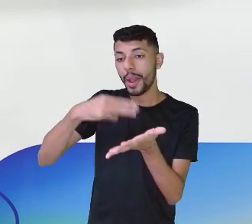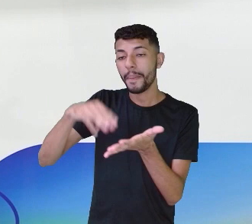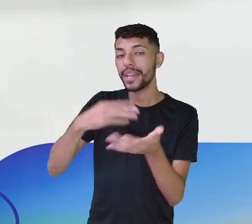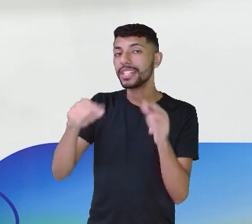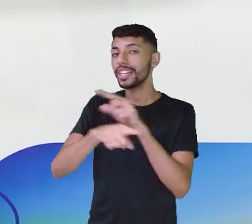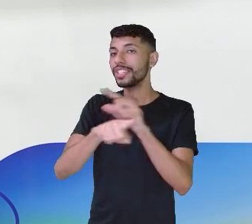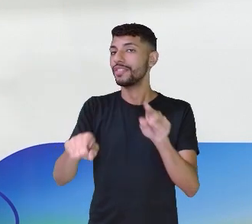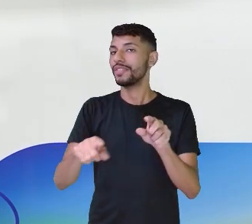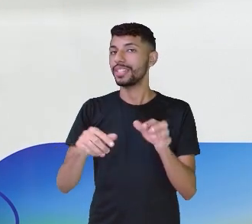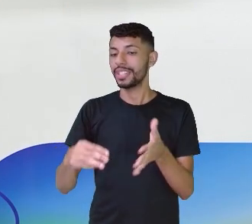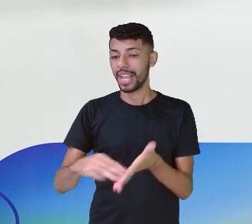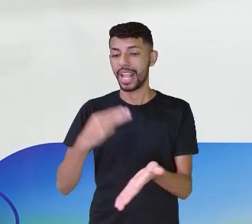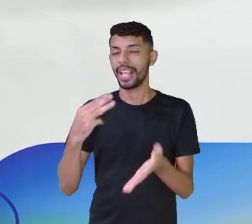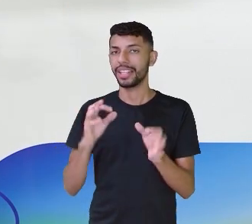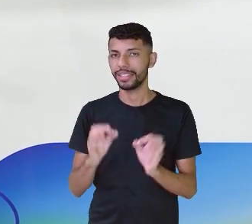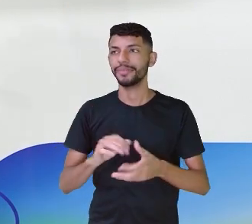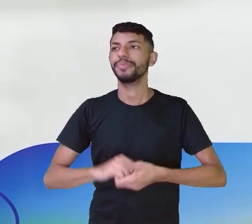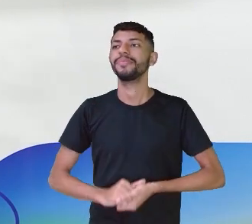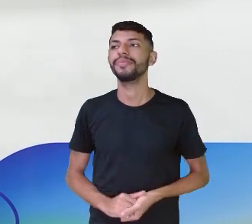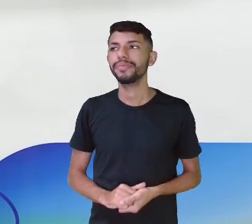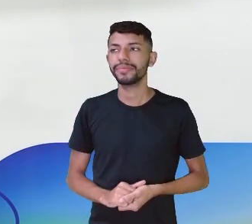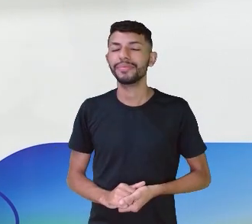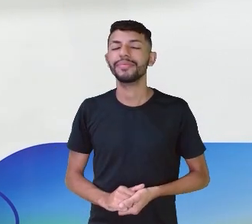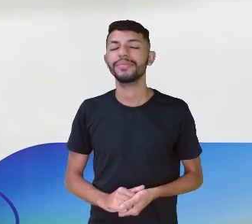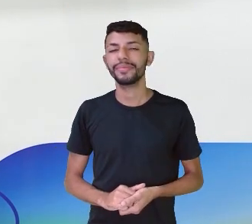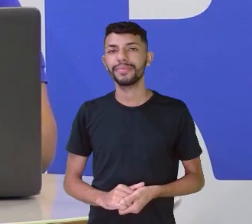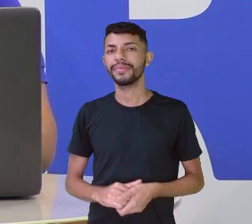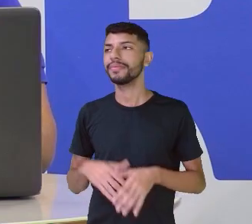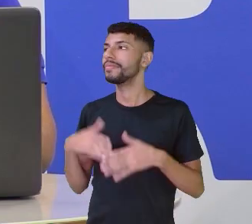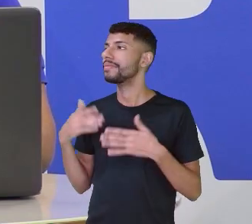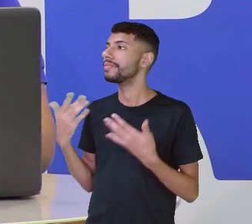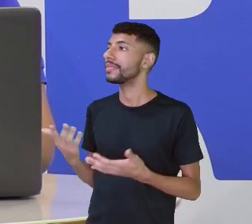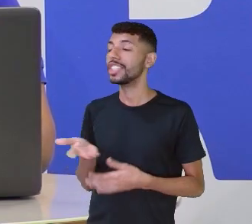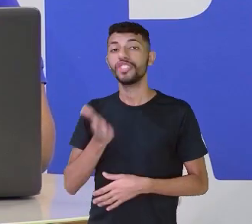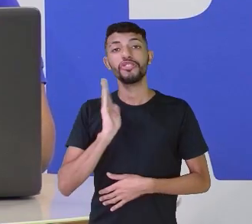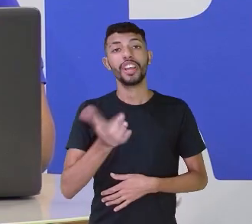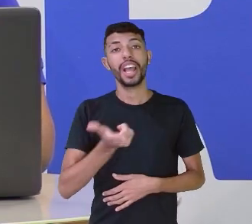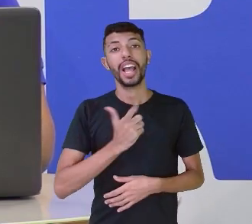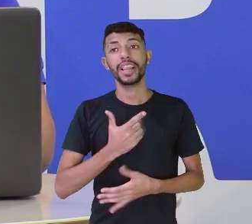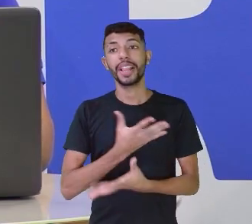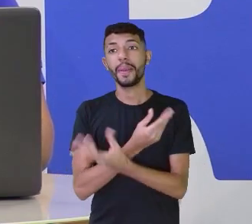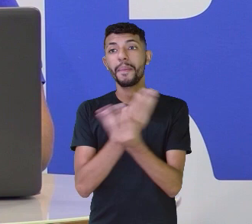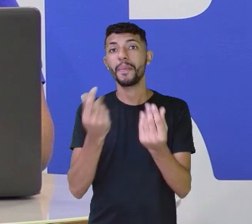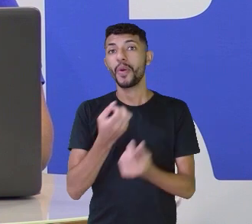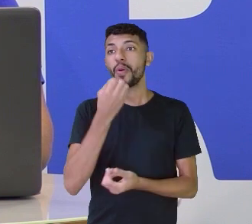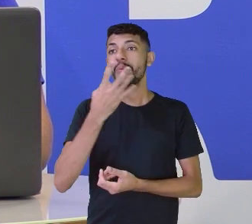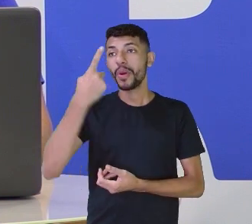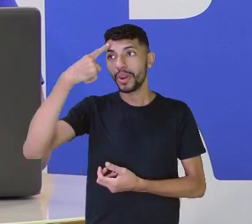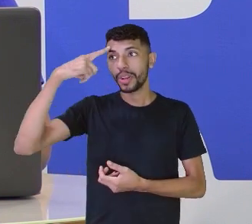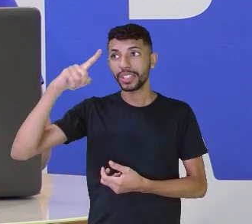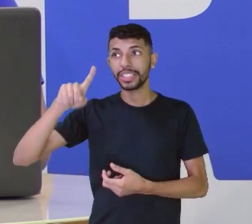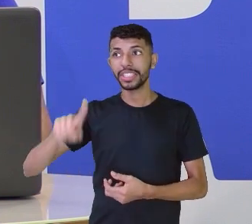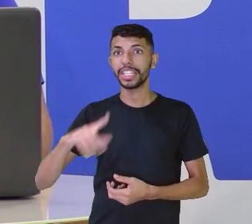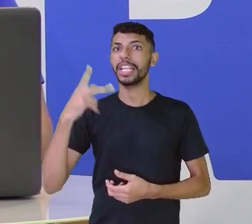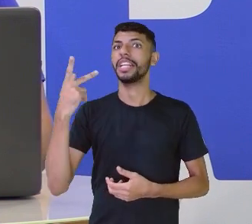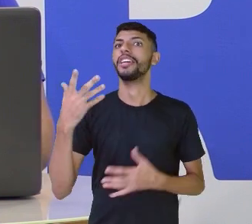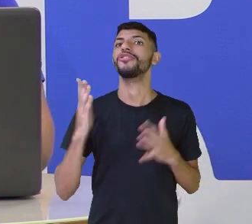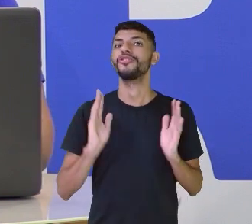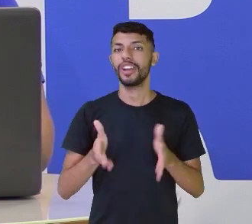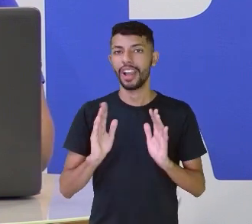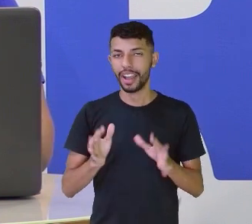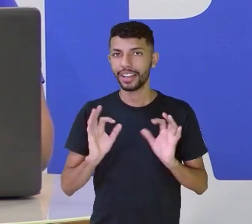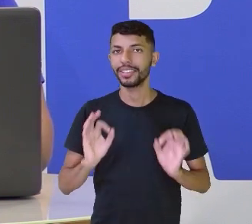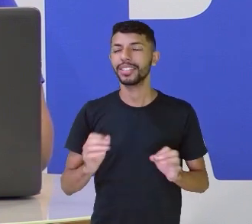vocês mandarem para mim, né? E aí, professora? Já tá chovendo, bom dia aqui. A chuva não só tá lá fora não, viu? Olha